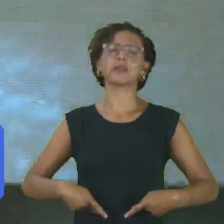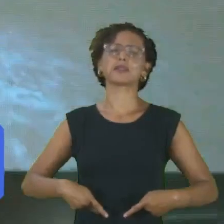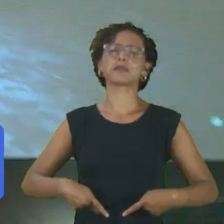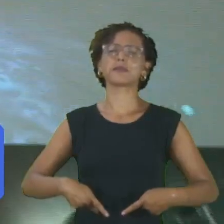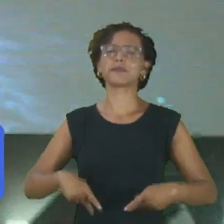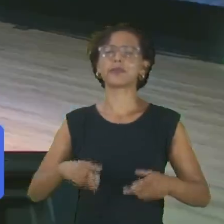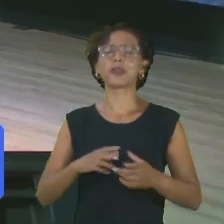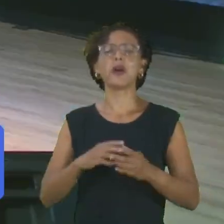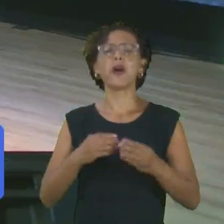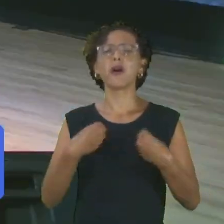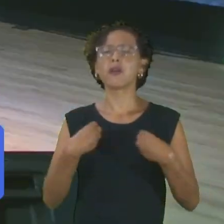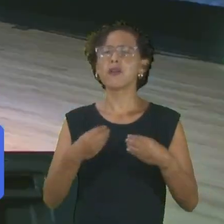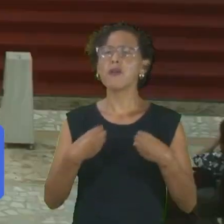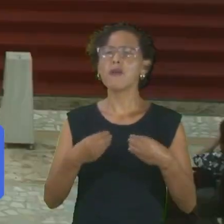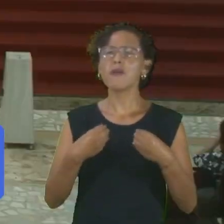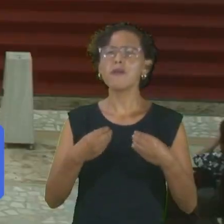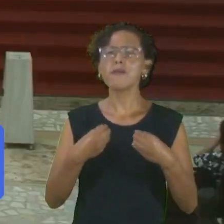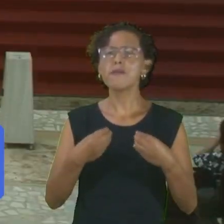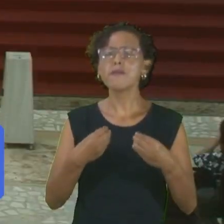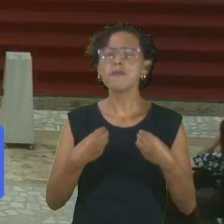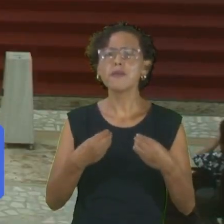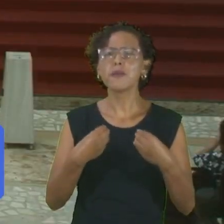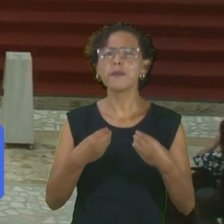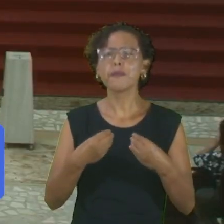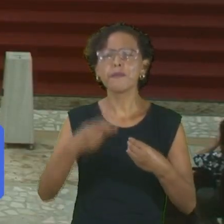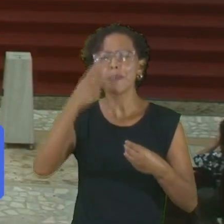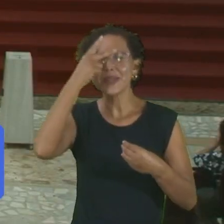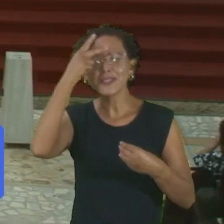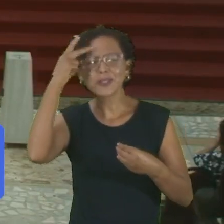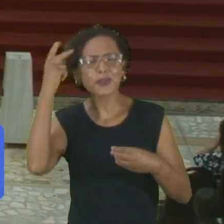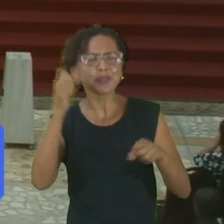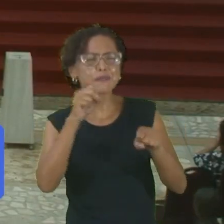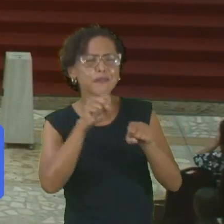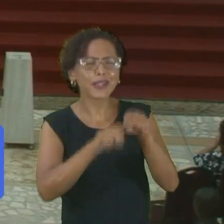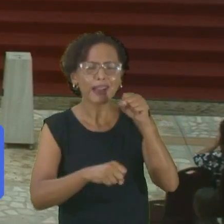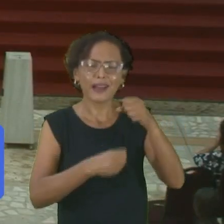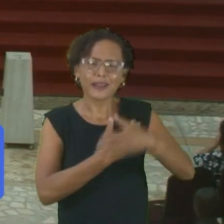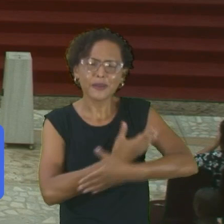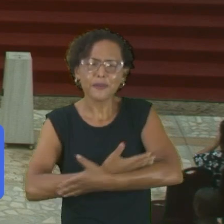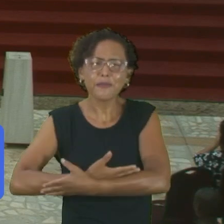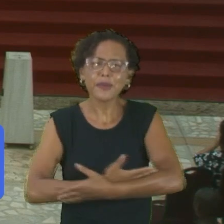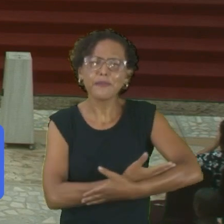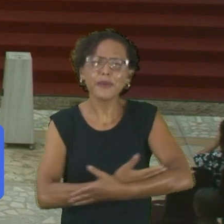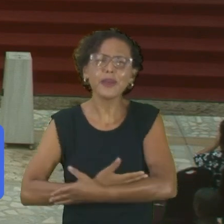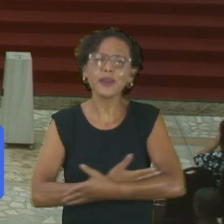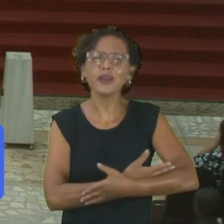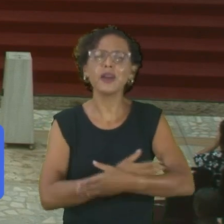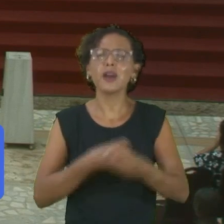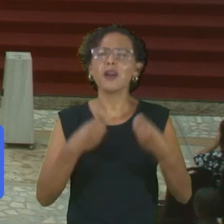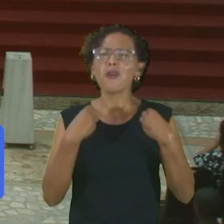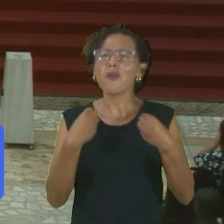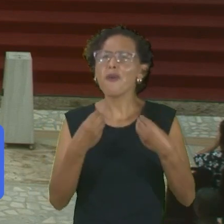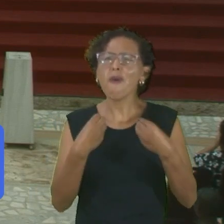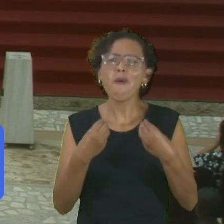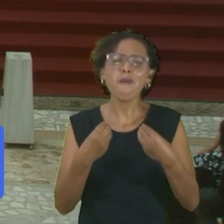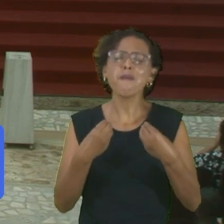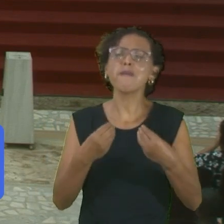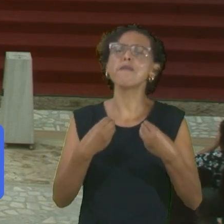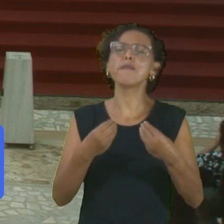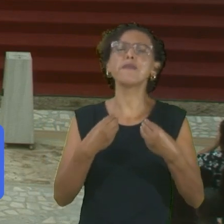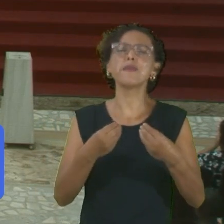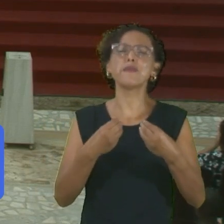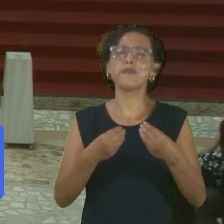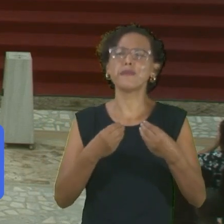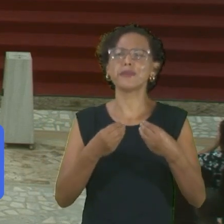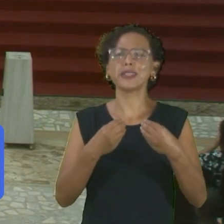exemplo, pessoas degolarem um bebê? Como pode, por exemplo, terroristas bárbaros